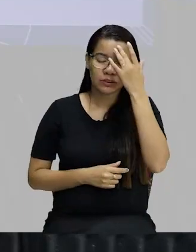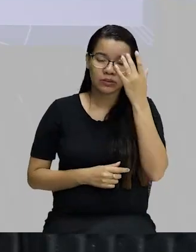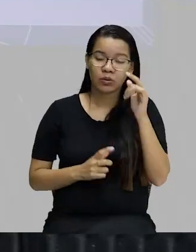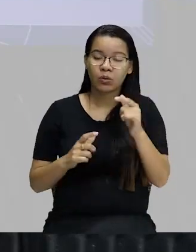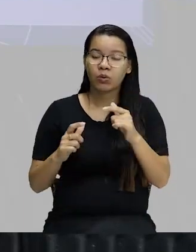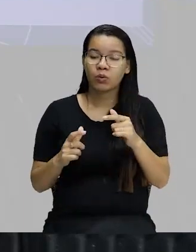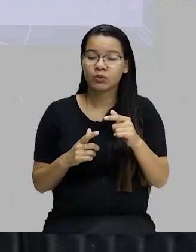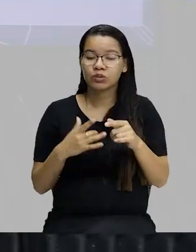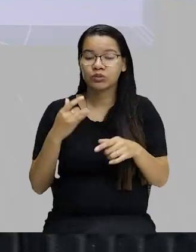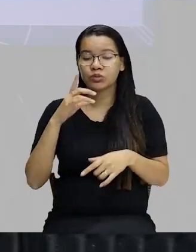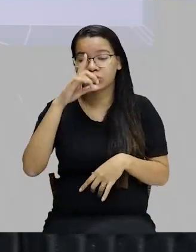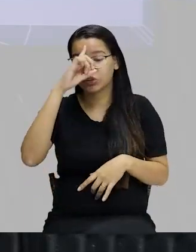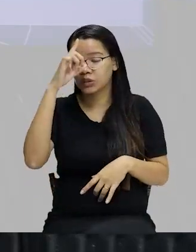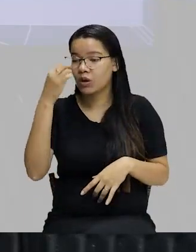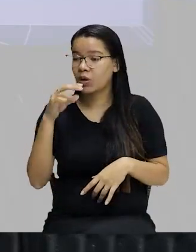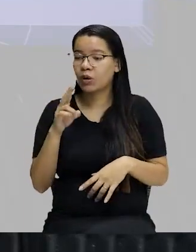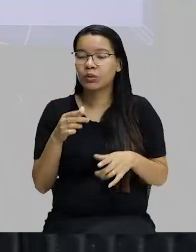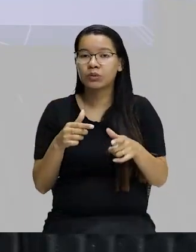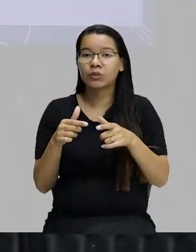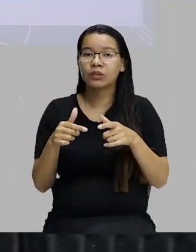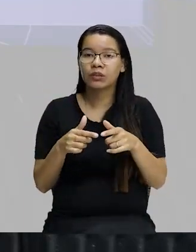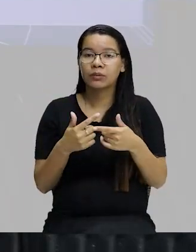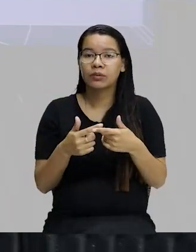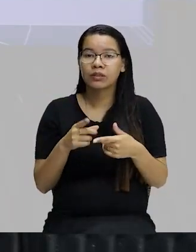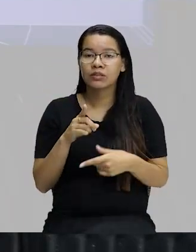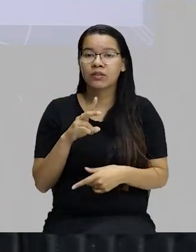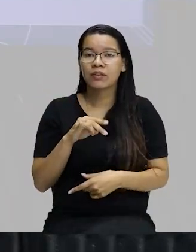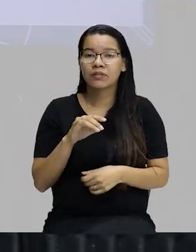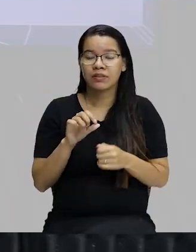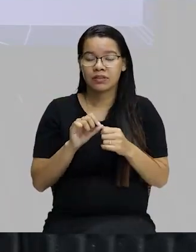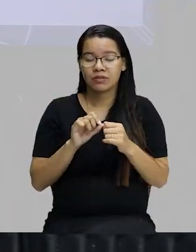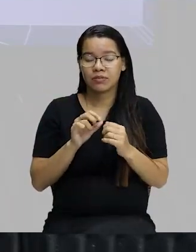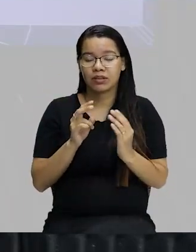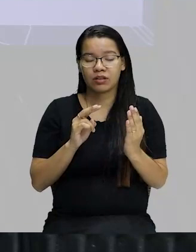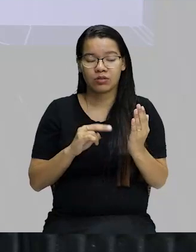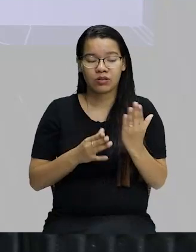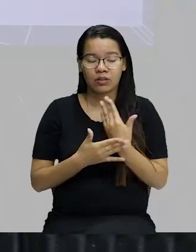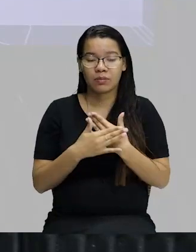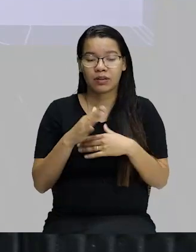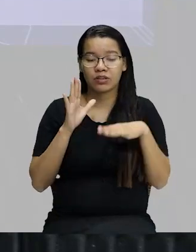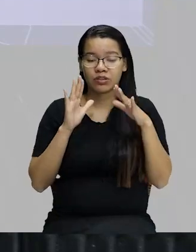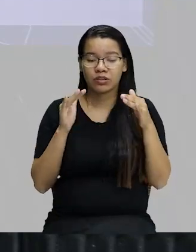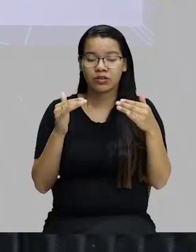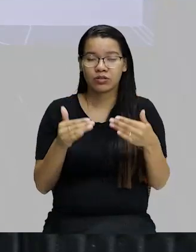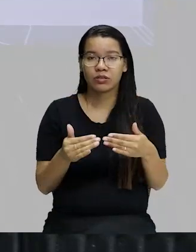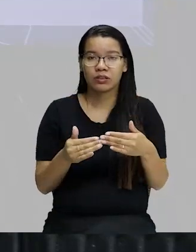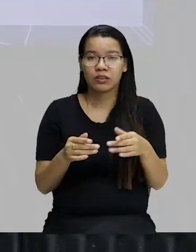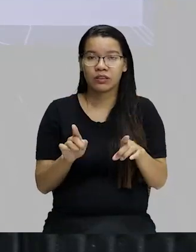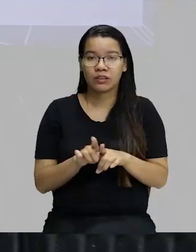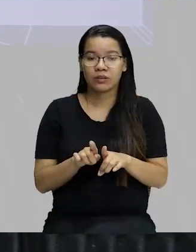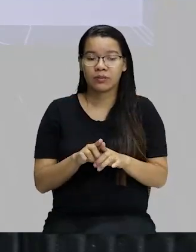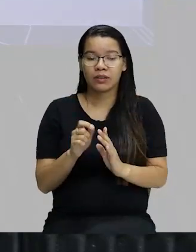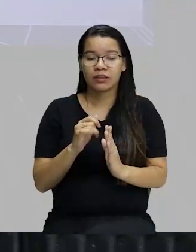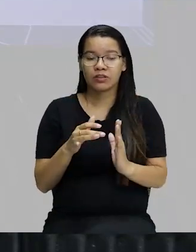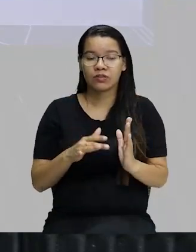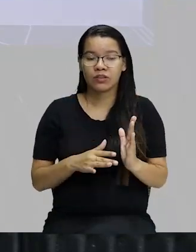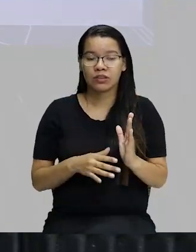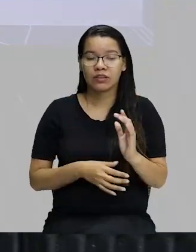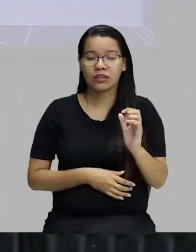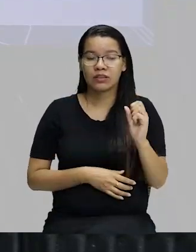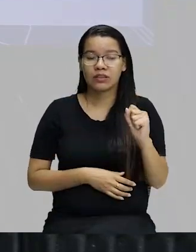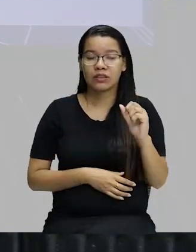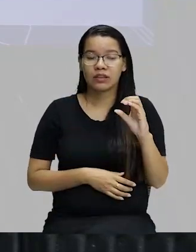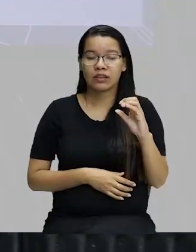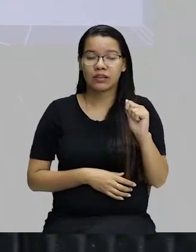está a data, onde é que está o lugar. Porque aí você vai fazer uma leitura mais direcionada. Atividades de scanning, elas